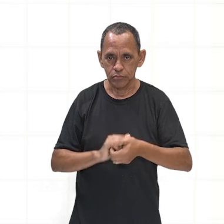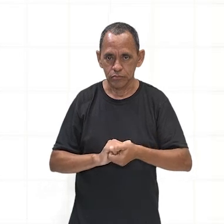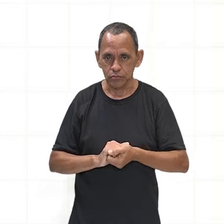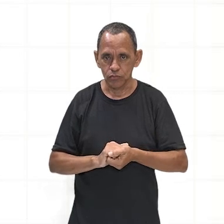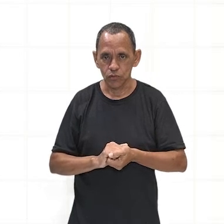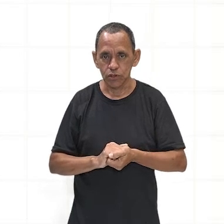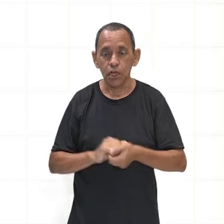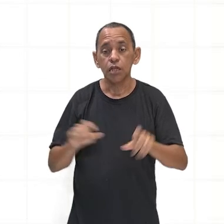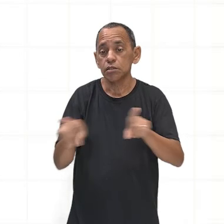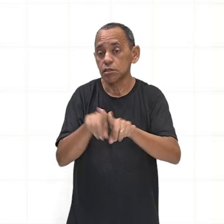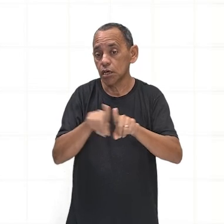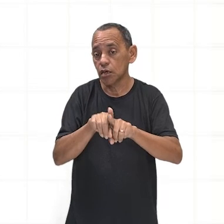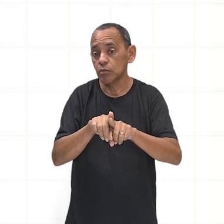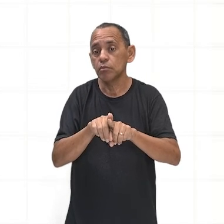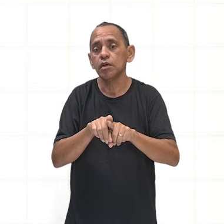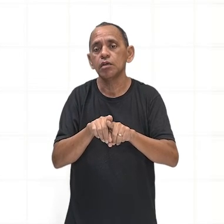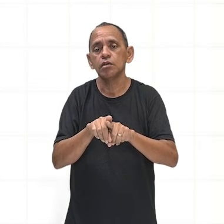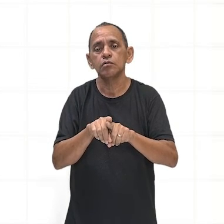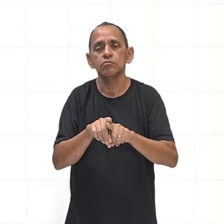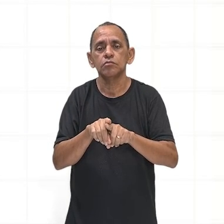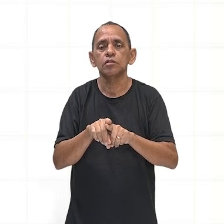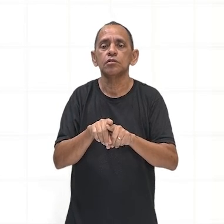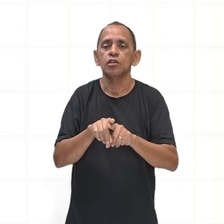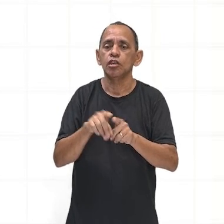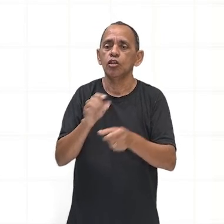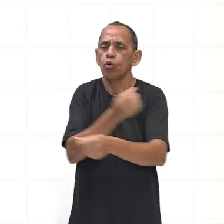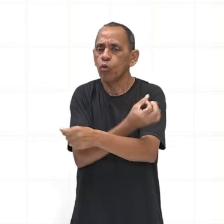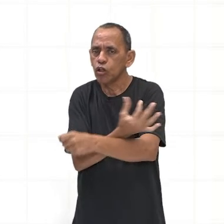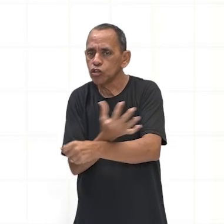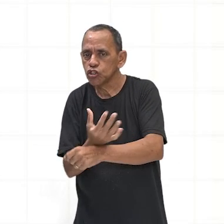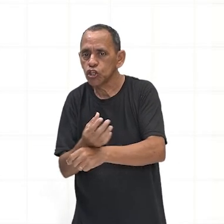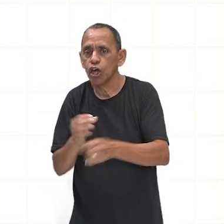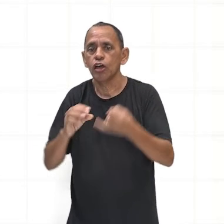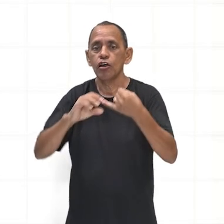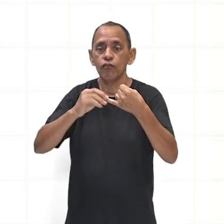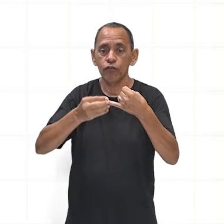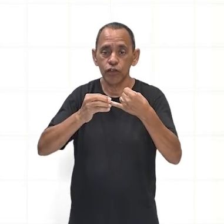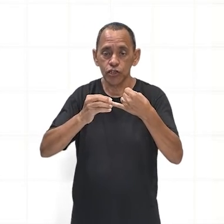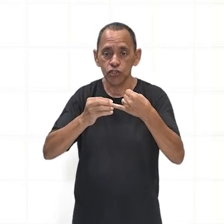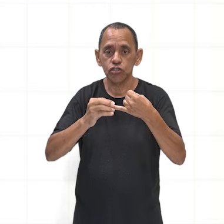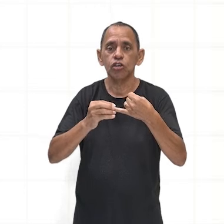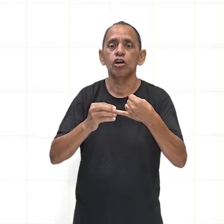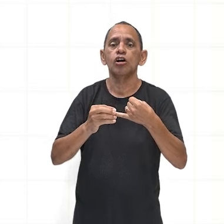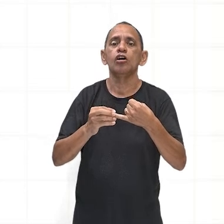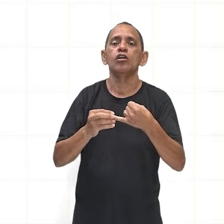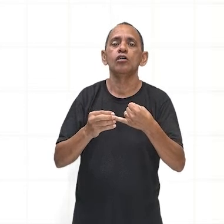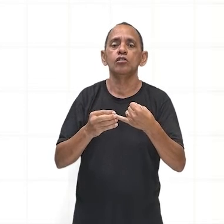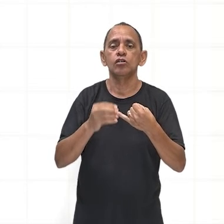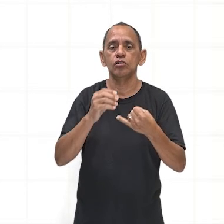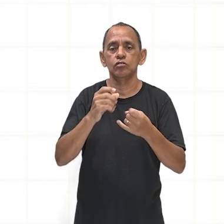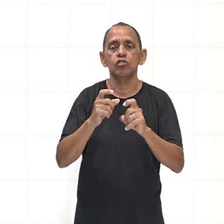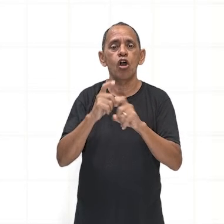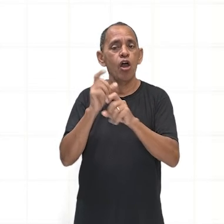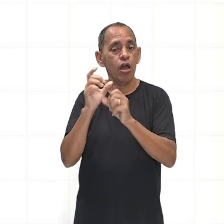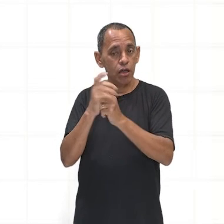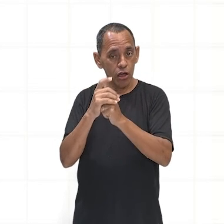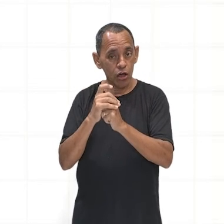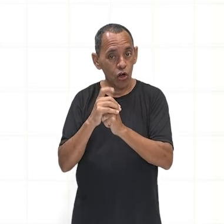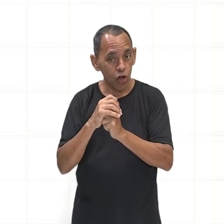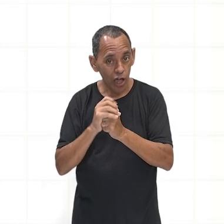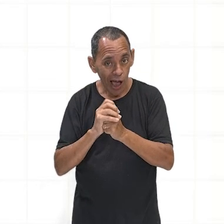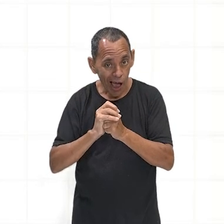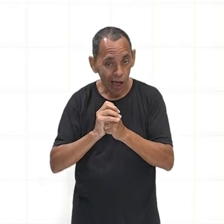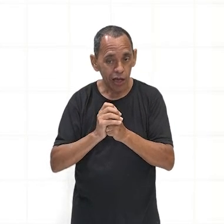além do milho, feijão, pimentas, tomates, goiabas, mamões e vários outros produtos,